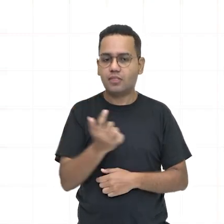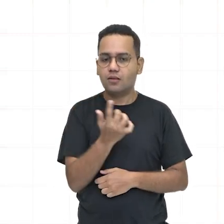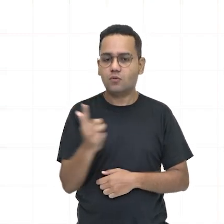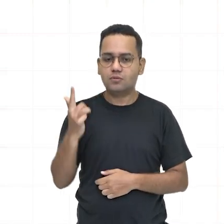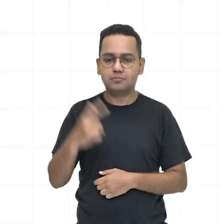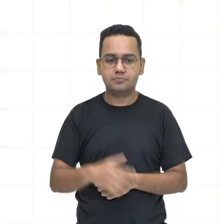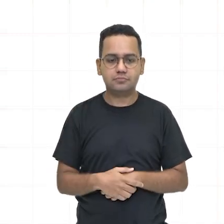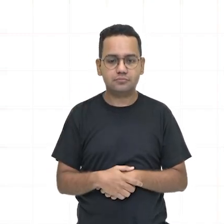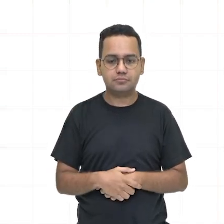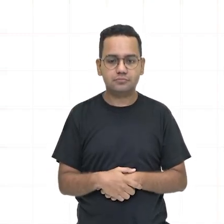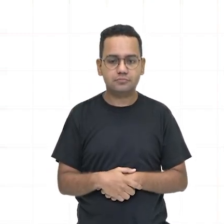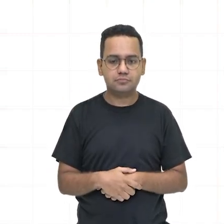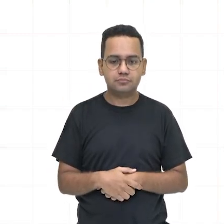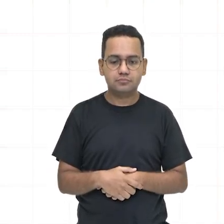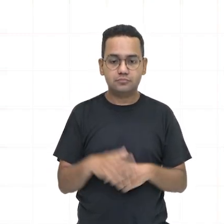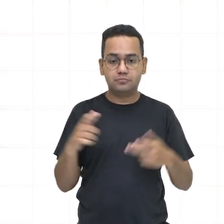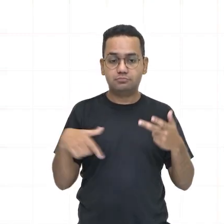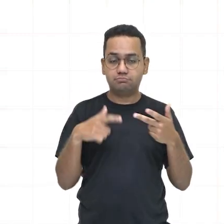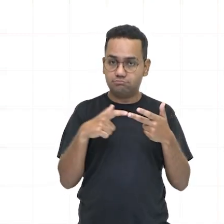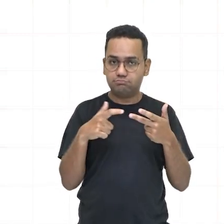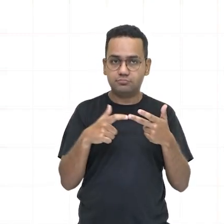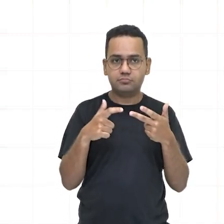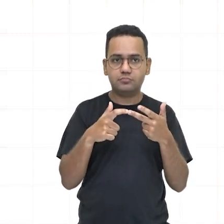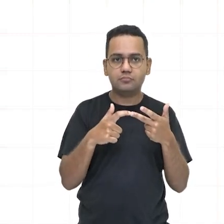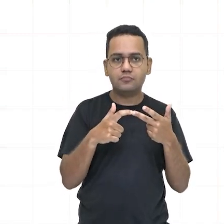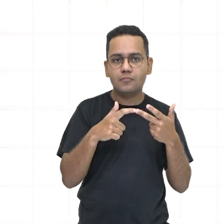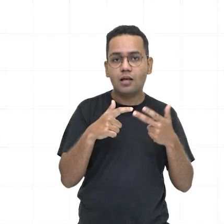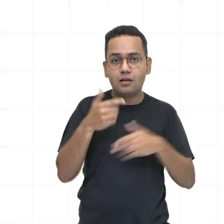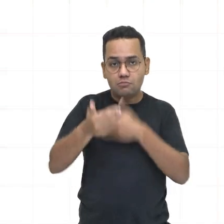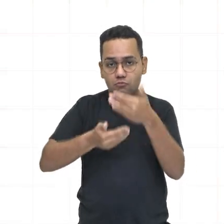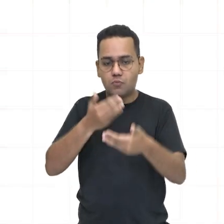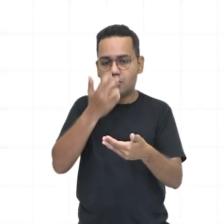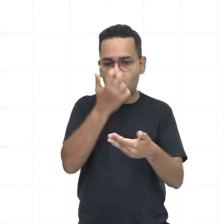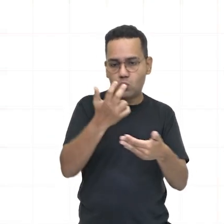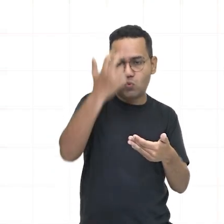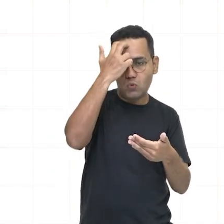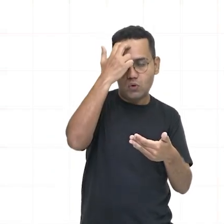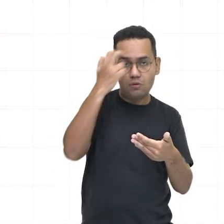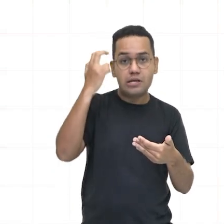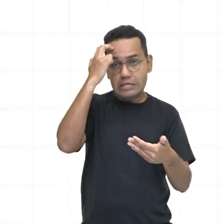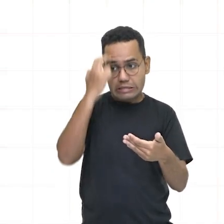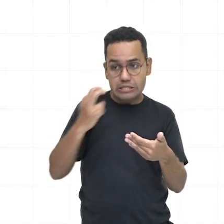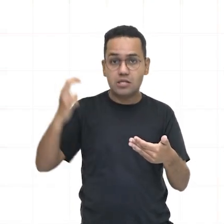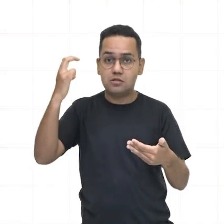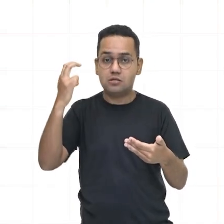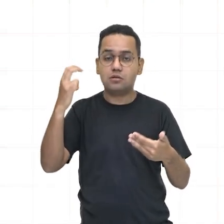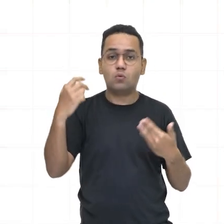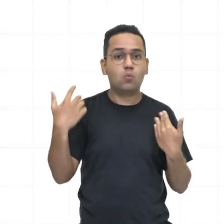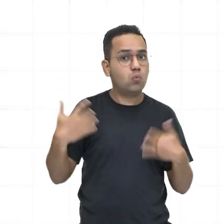desenvolvimento cultural e intelectual. Não há a menor dúvida sobre o poder do